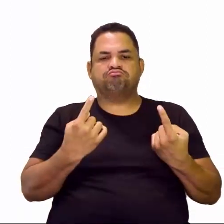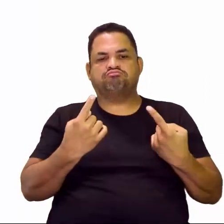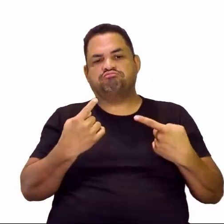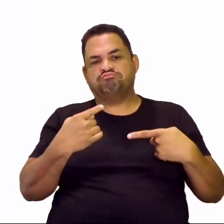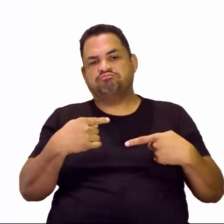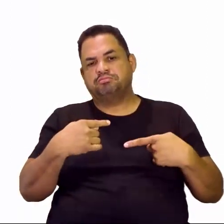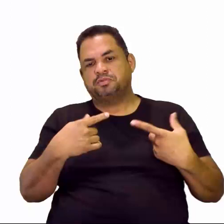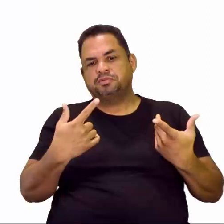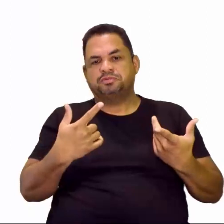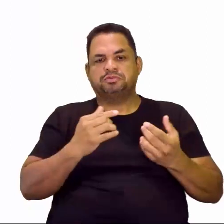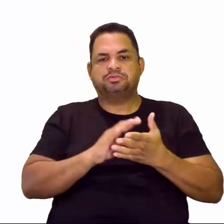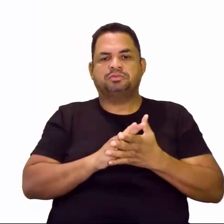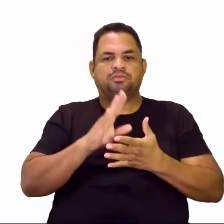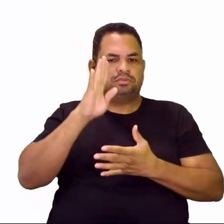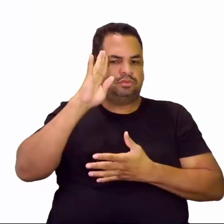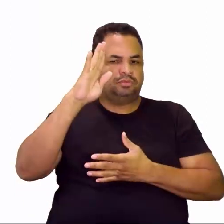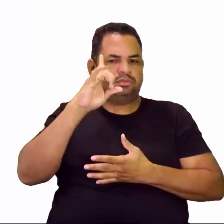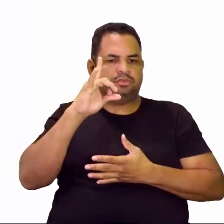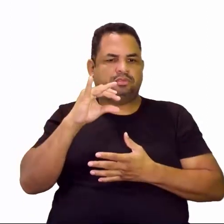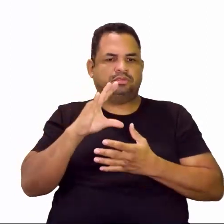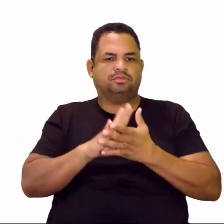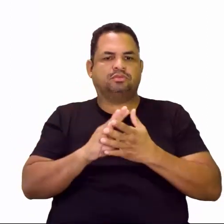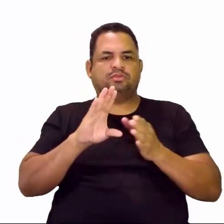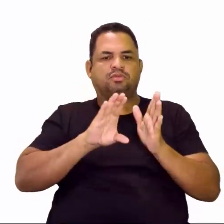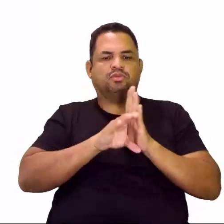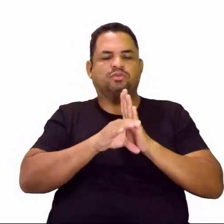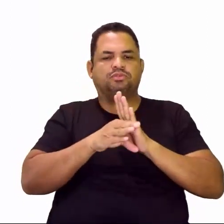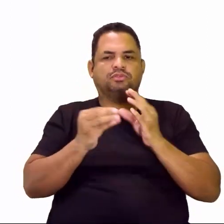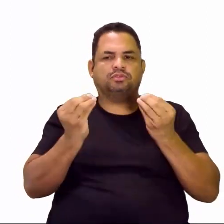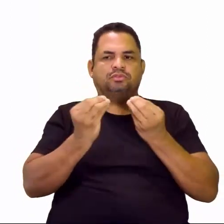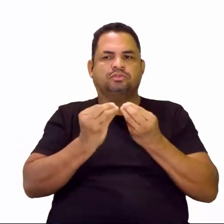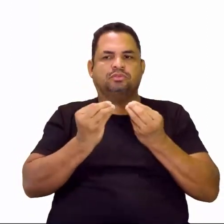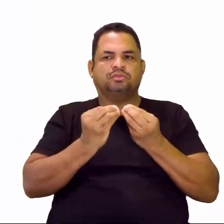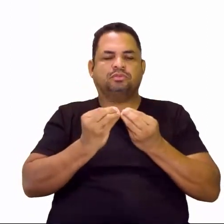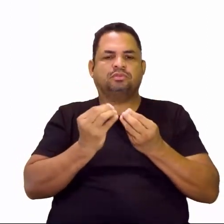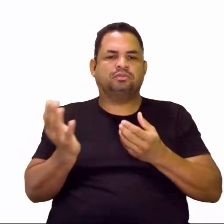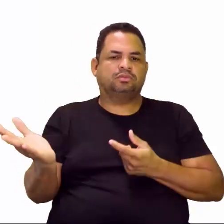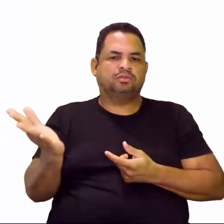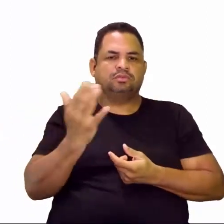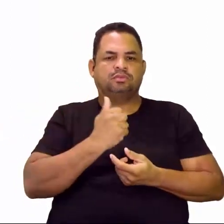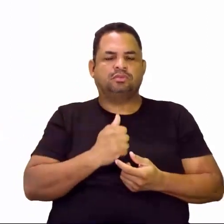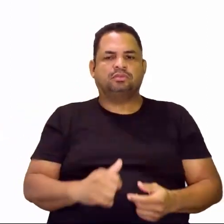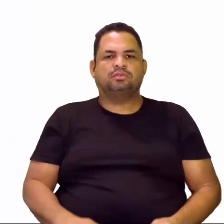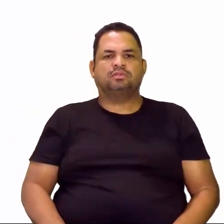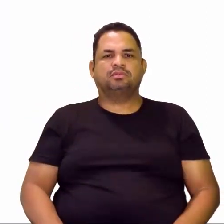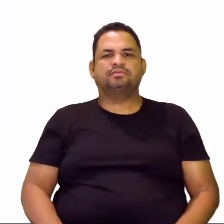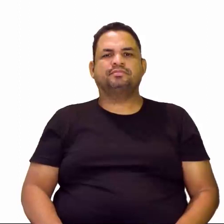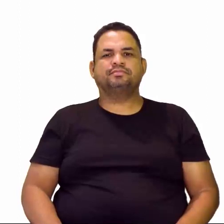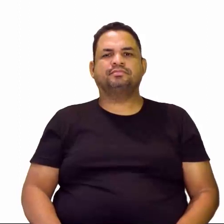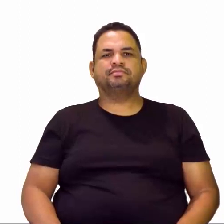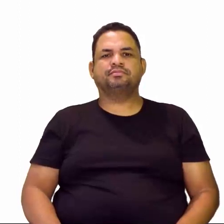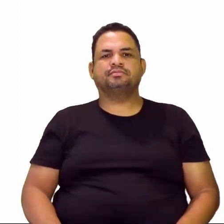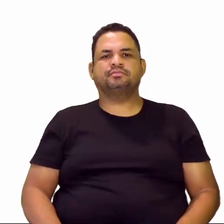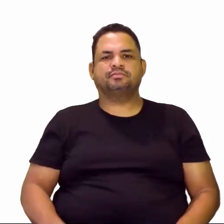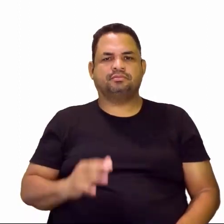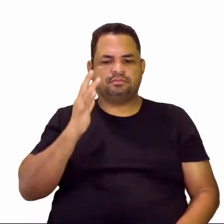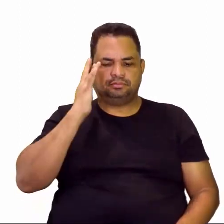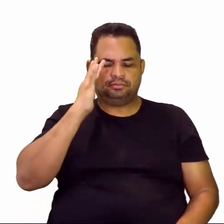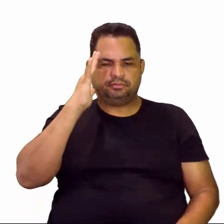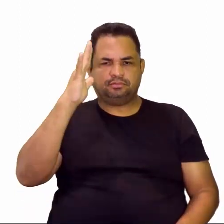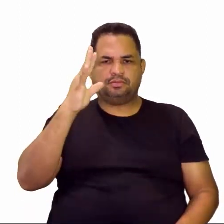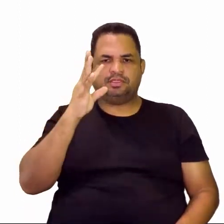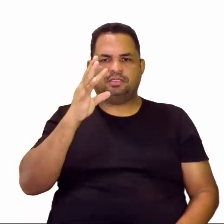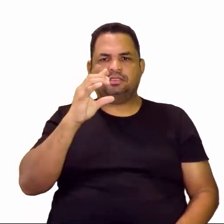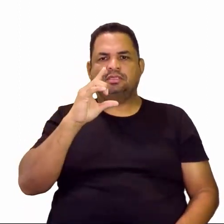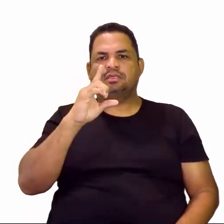com a teoria de Dalton e o conceito de molécula. Vamos lá, então? E aí, a teoria de Dalton,